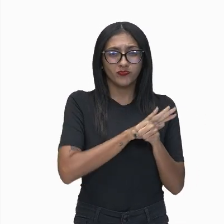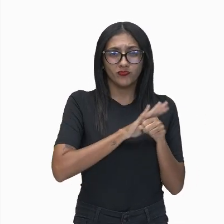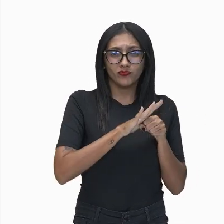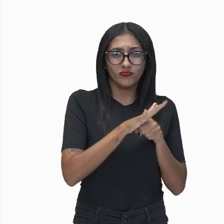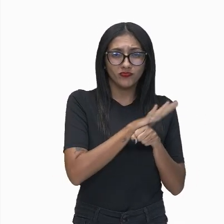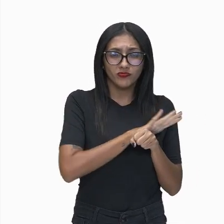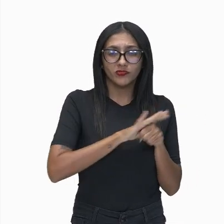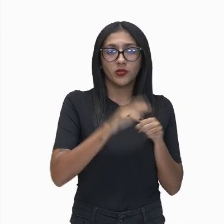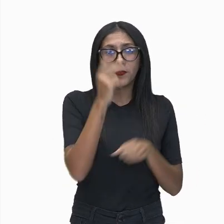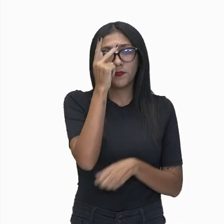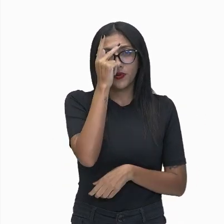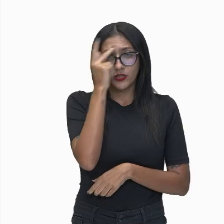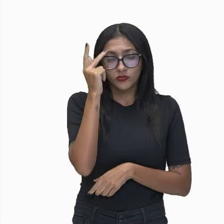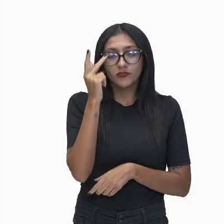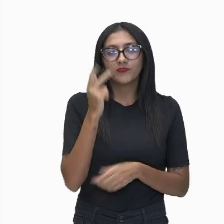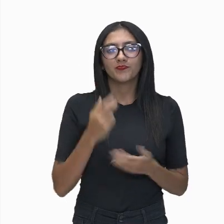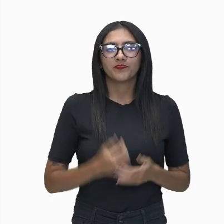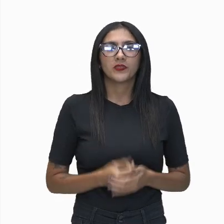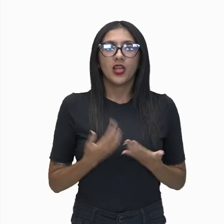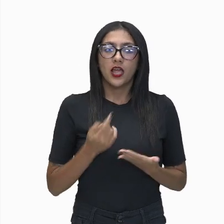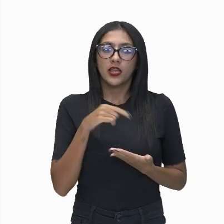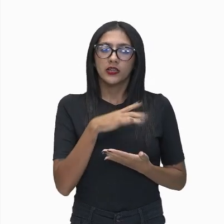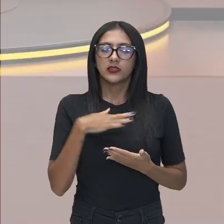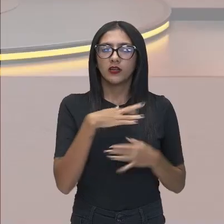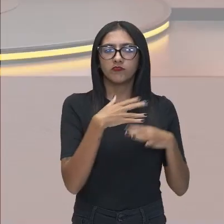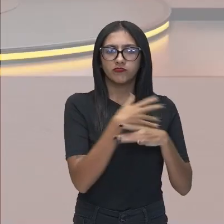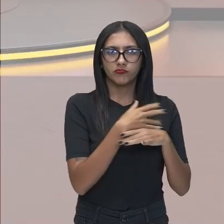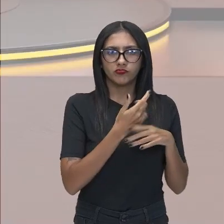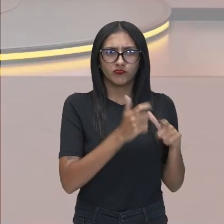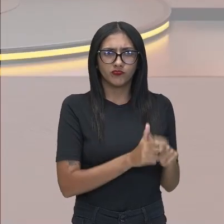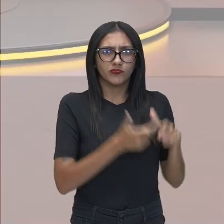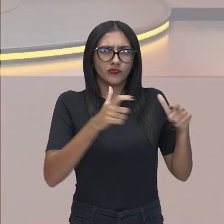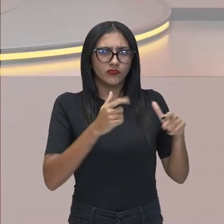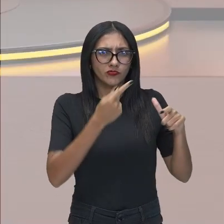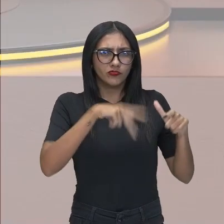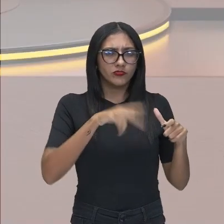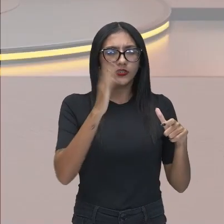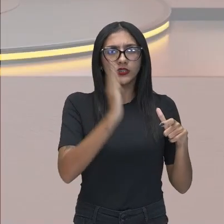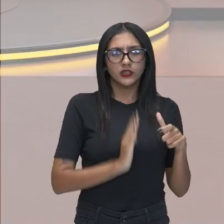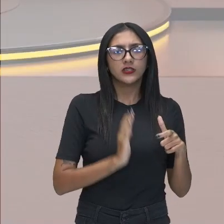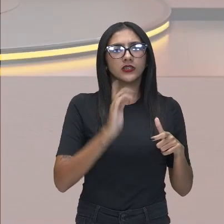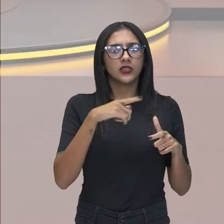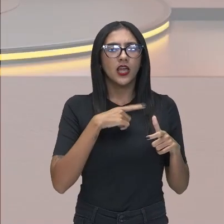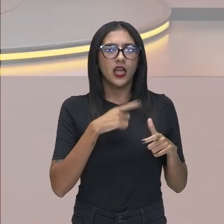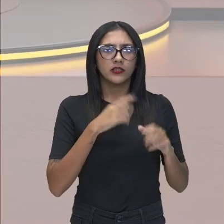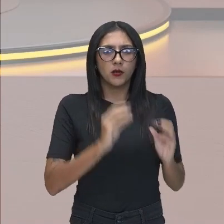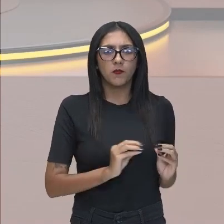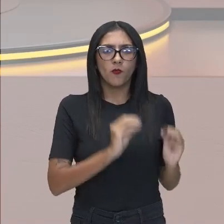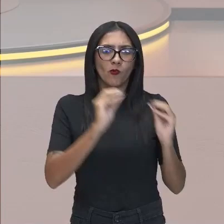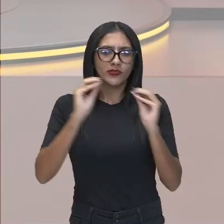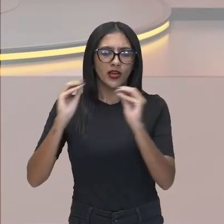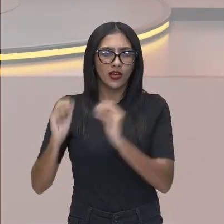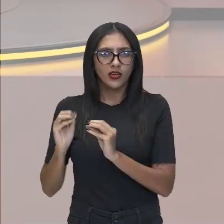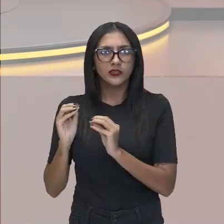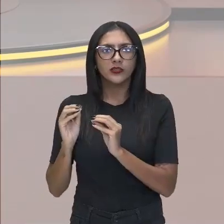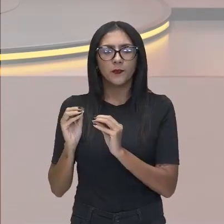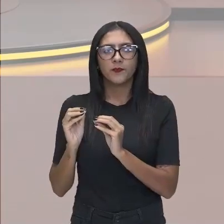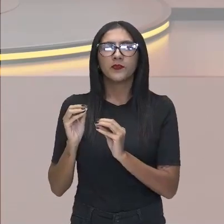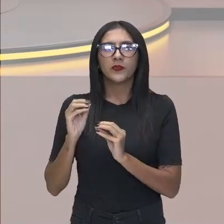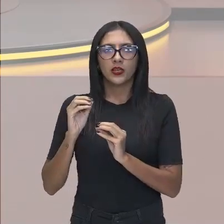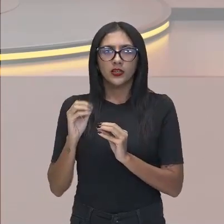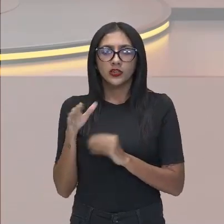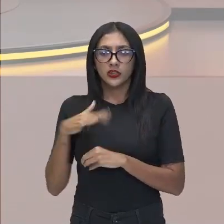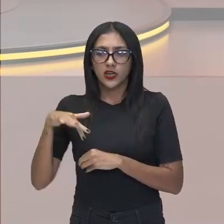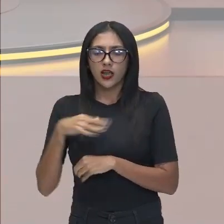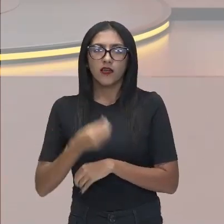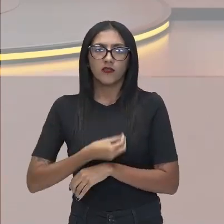Então, nas grandes cidades do Brasil, a periferização ela é muito